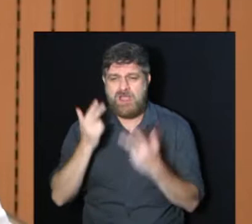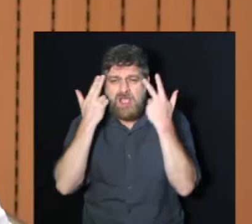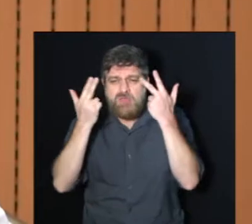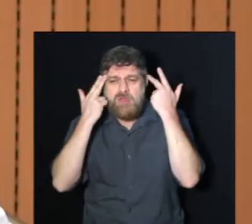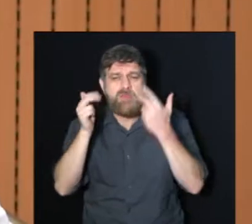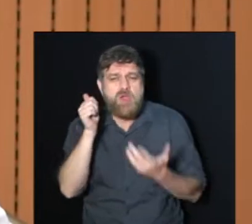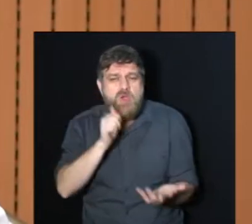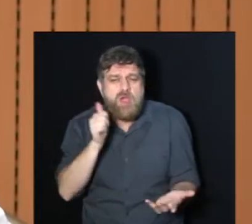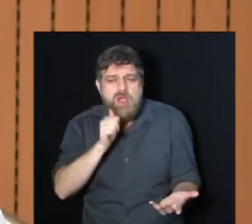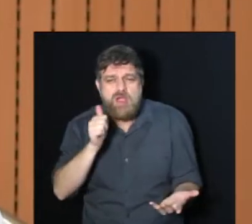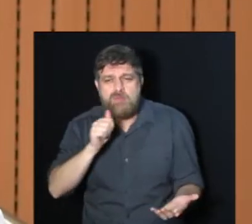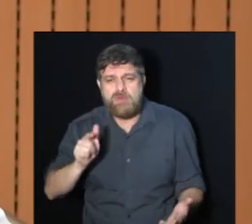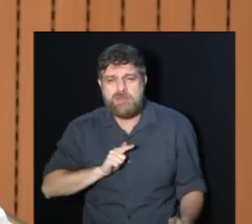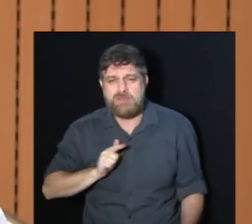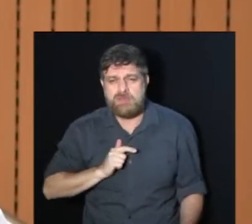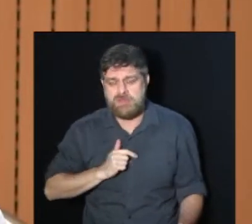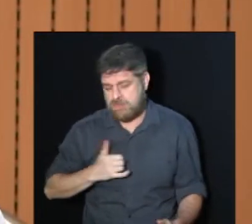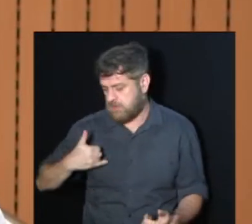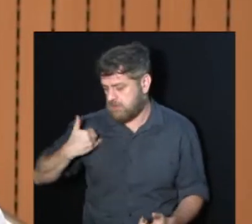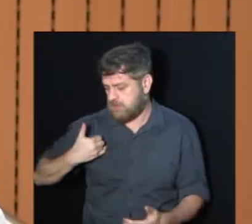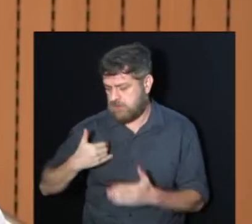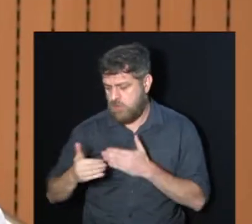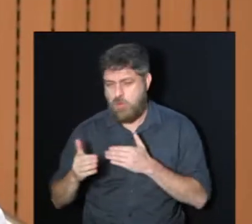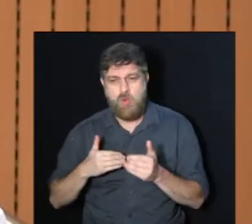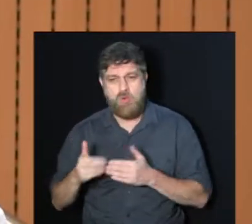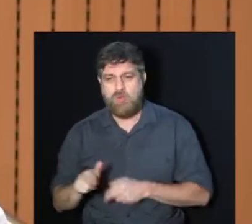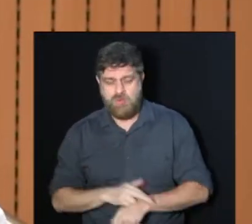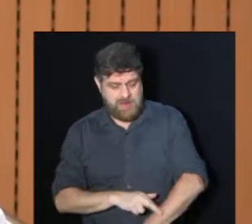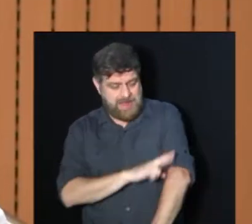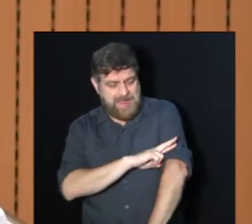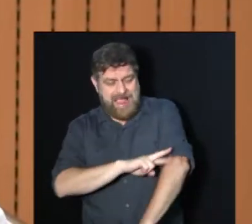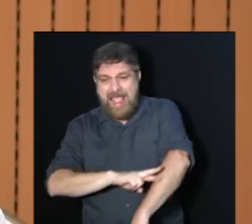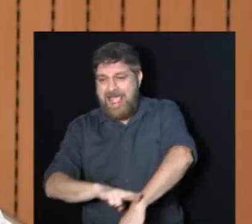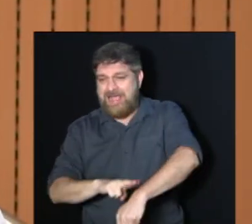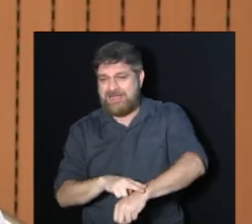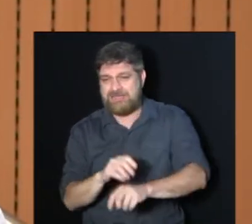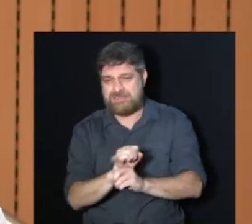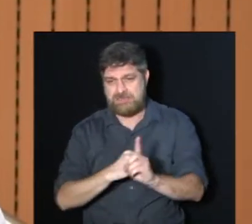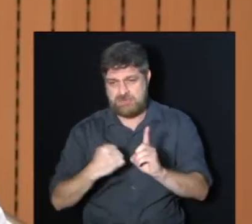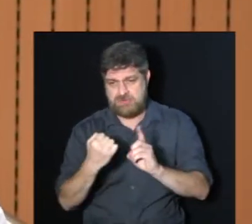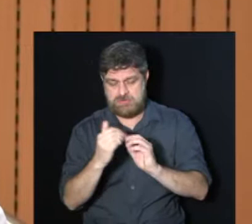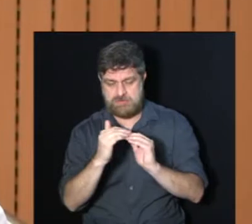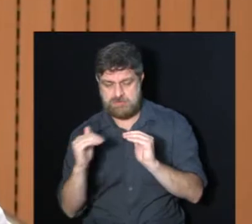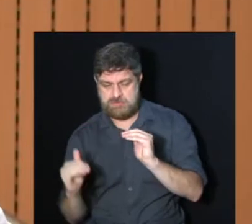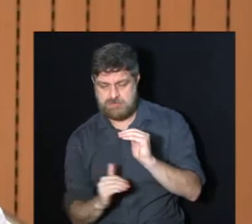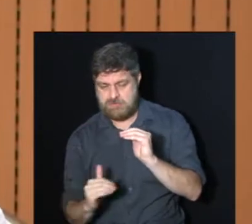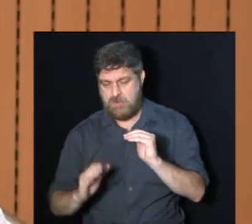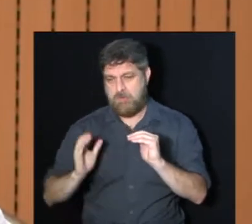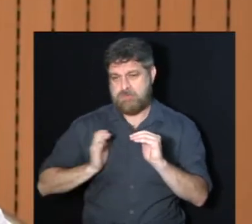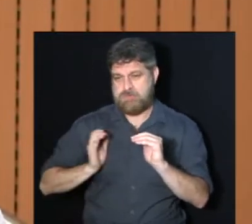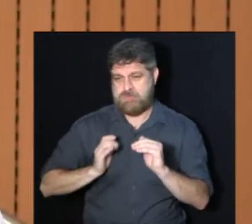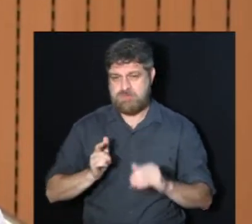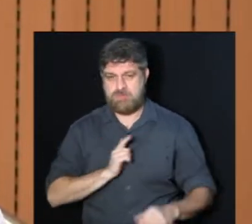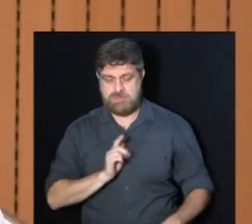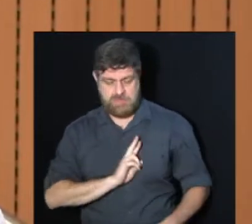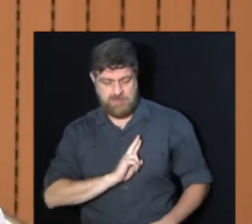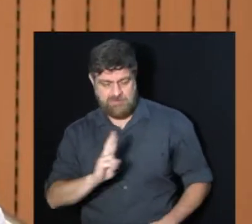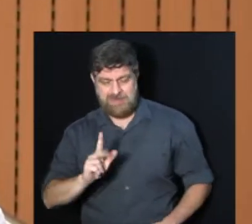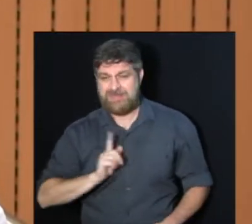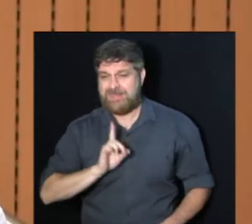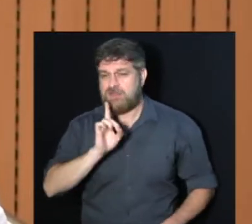mulheres, sejam elas de qualquer idade, raça, condição social, religião, permaneçam com seus direitos à vida